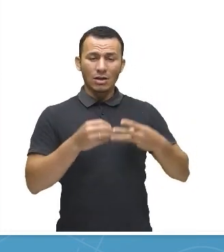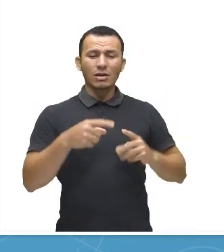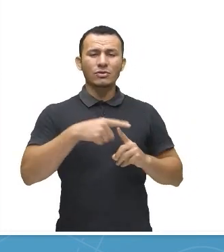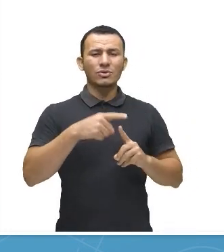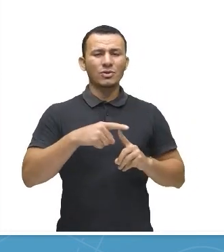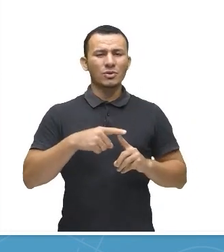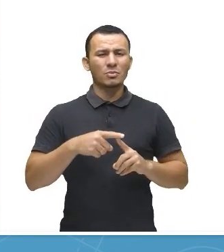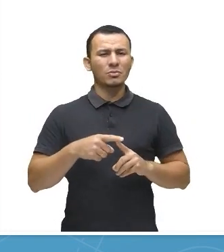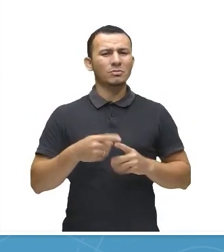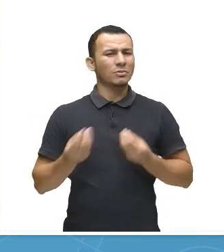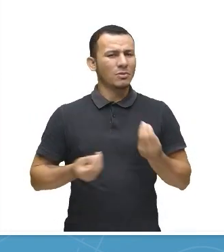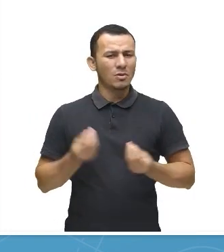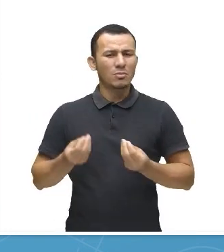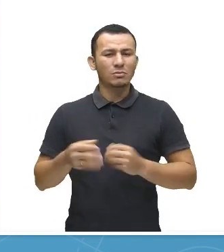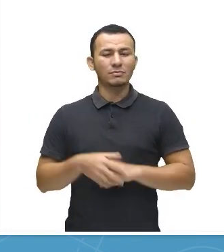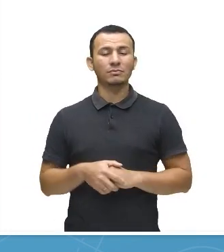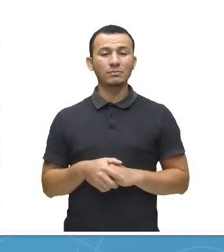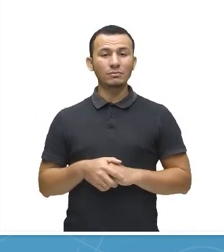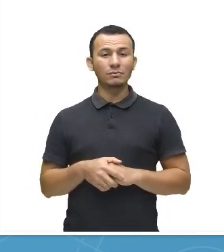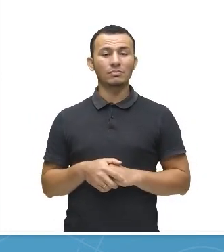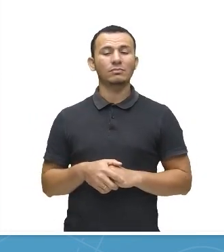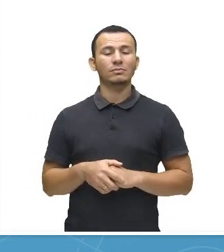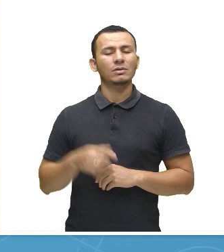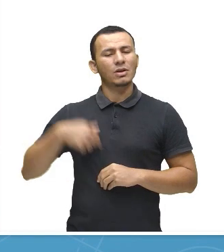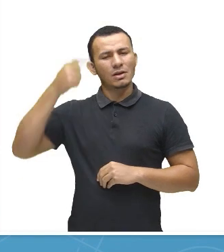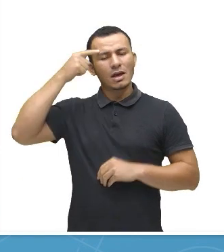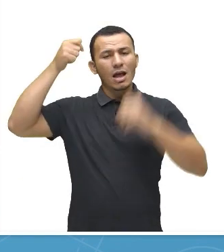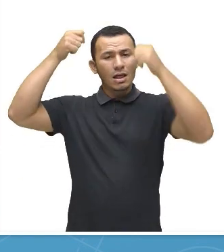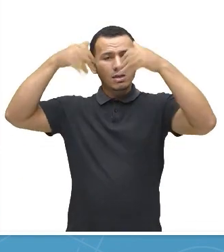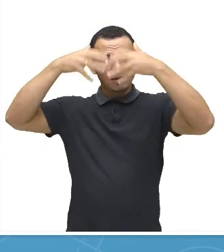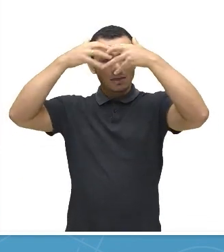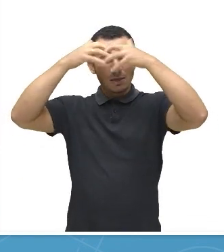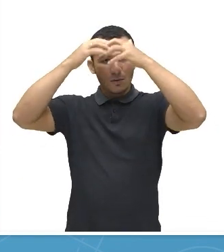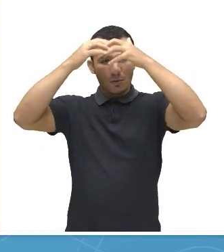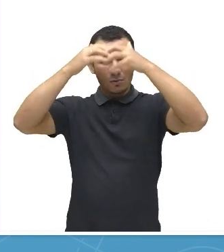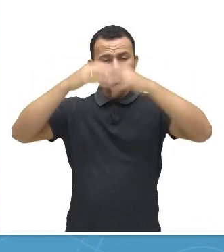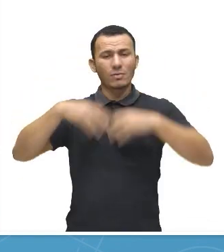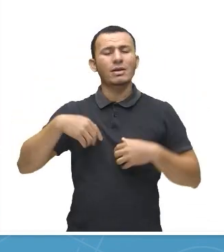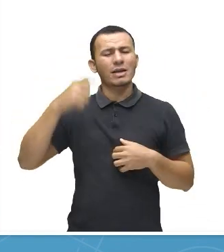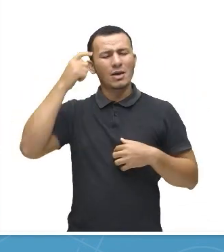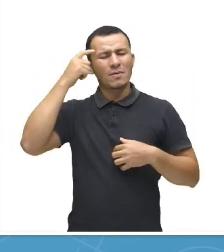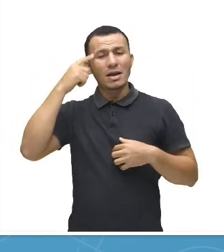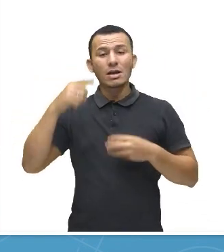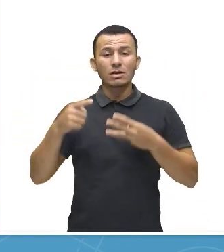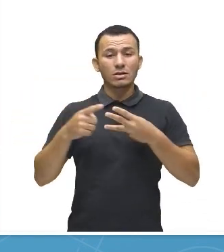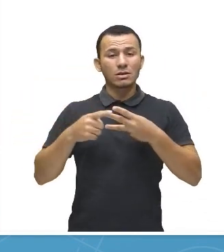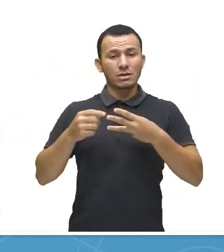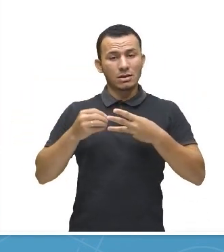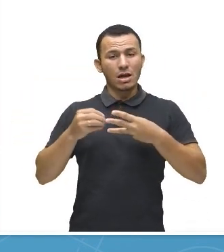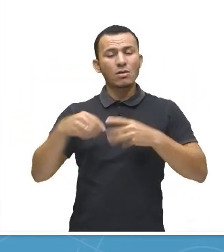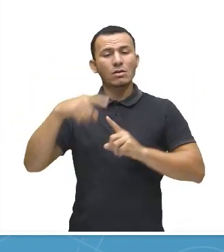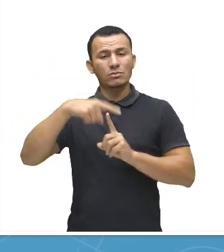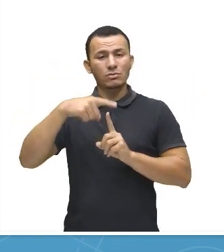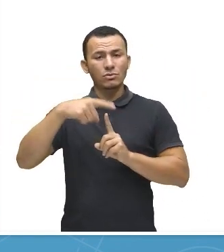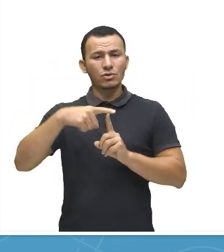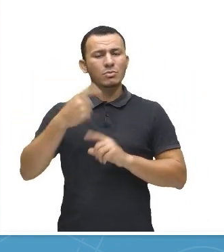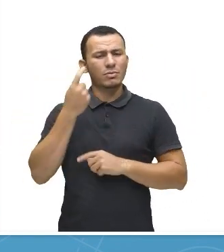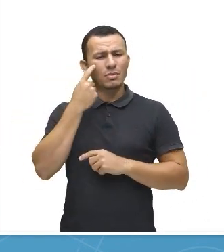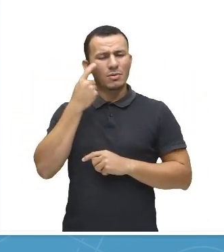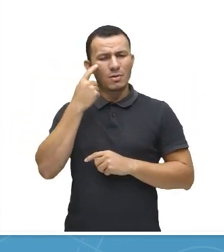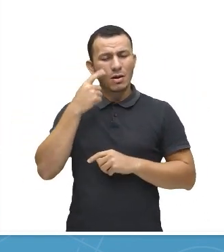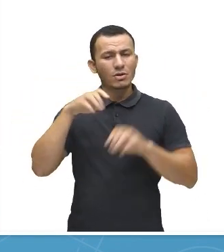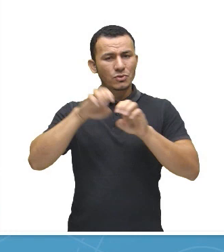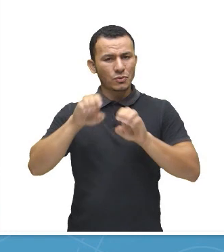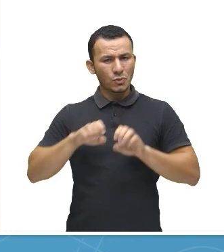para vocês aí um neurônio, que é um tipo de célula nervosa, tá bom? E aí, olha, observem como é a estrutura, mas isso aí é uma